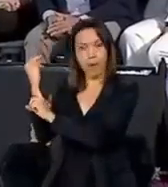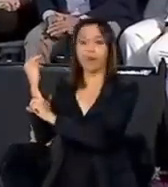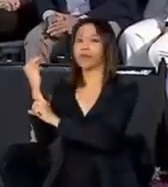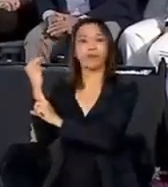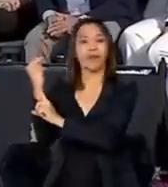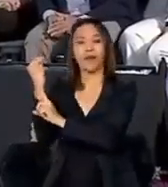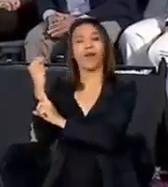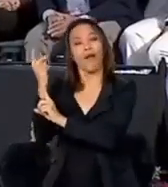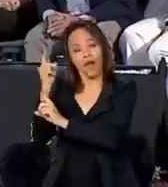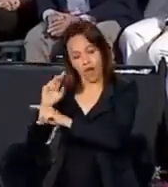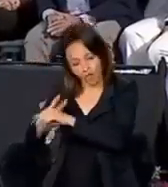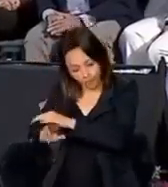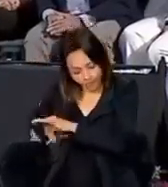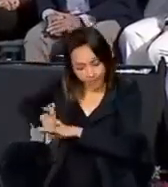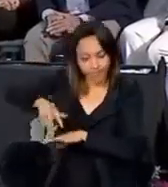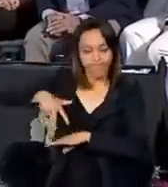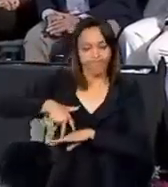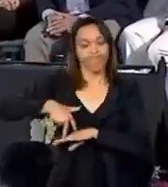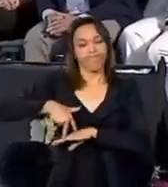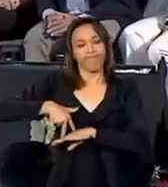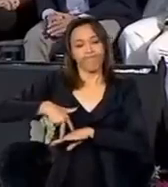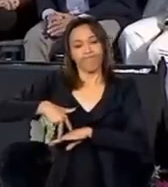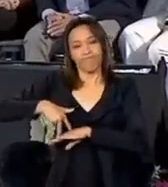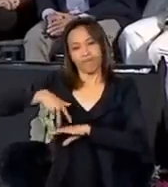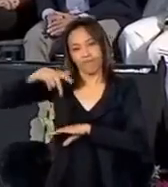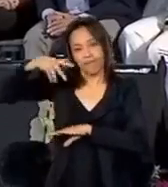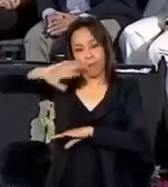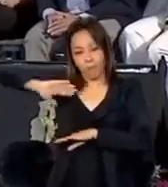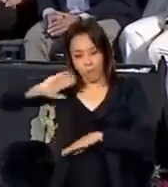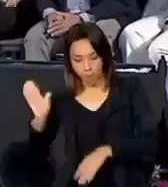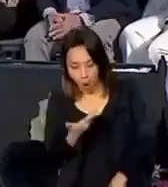levantar e recomeçar toda vez que se cai.